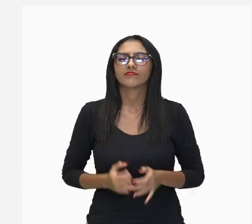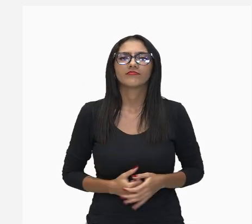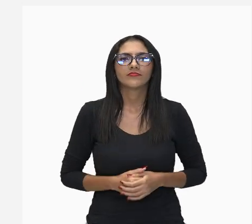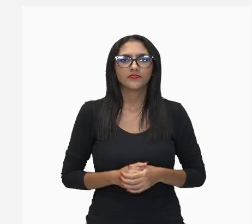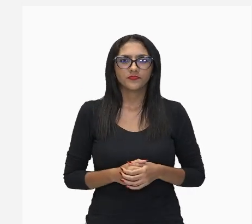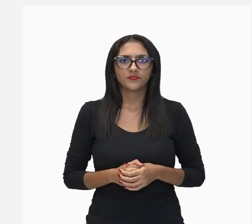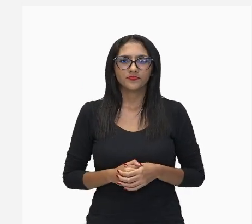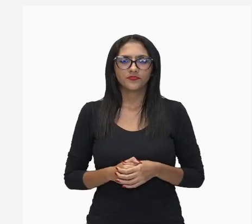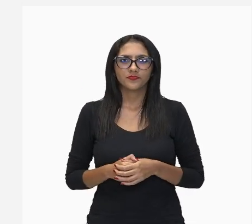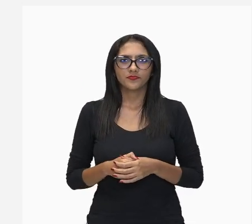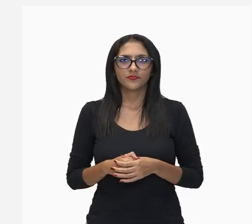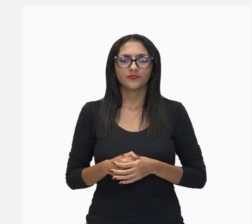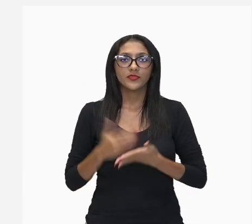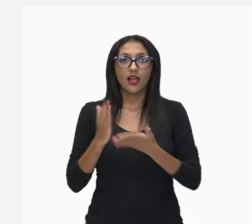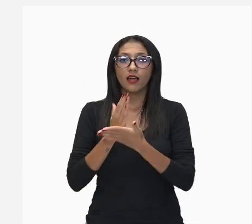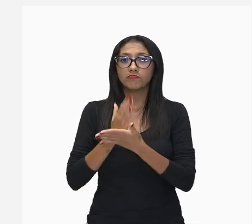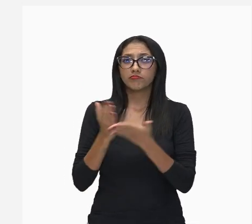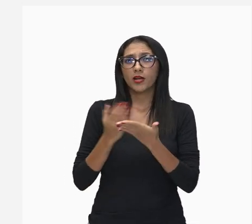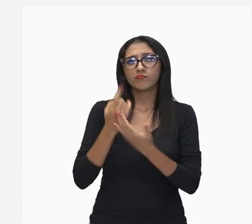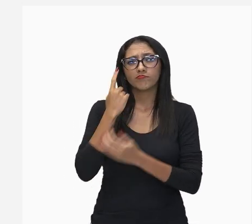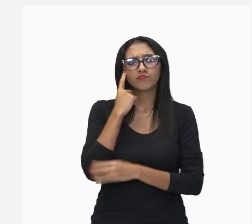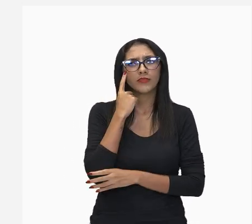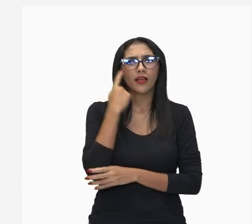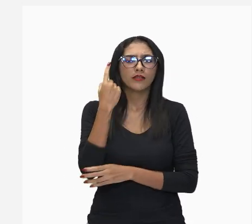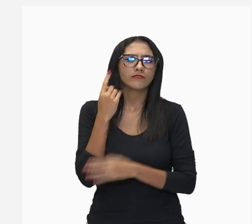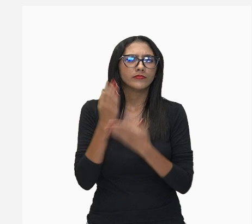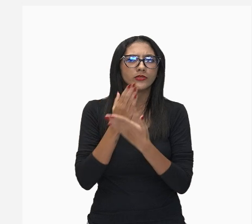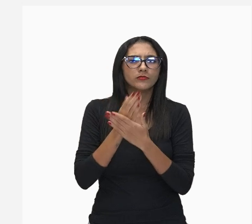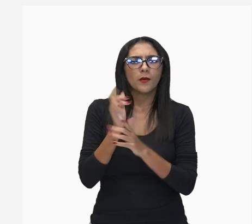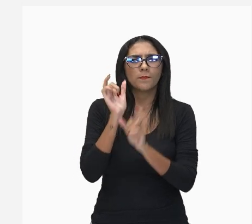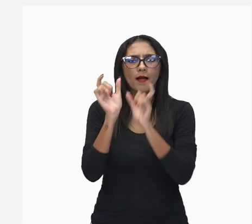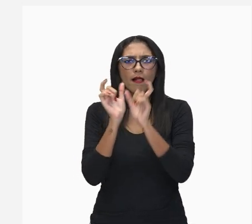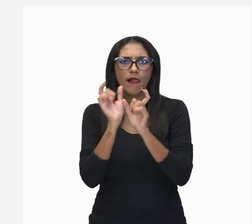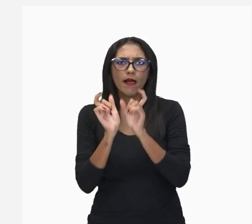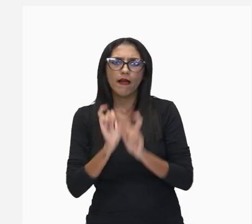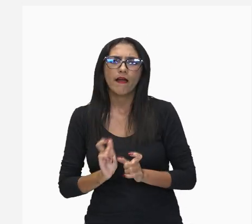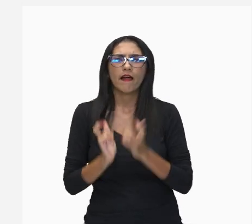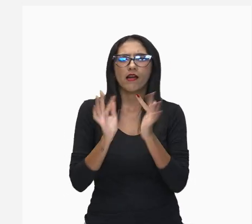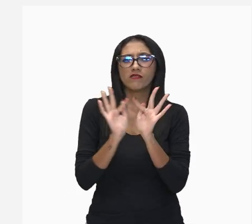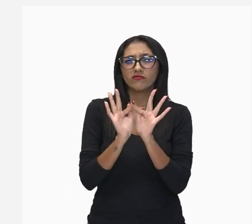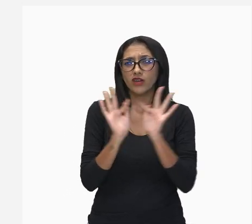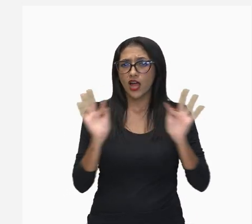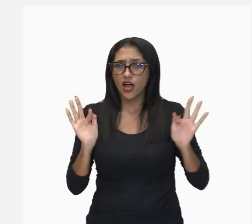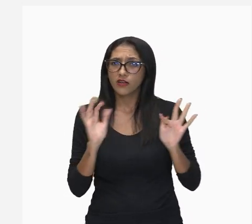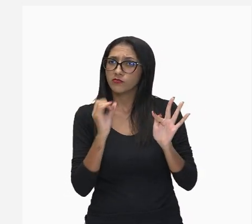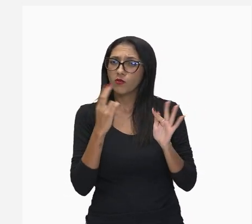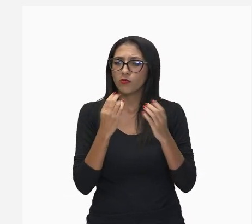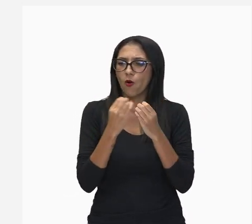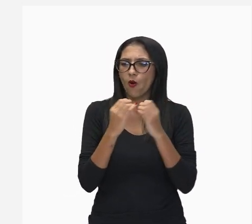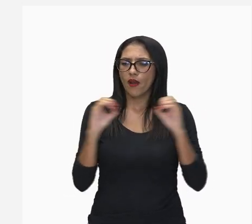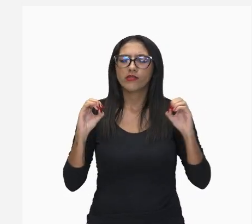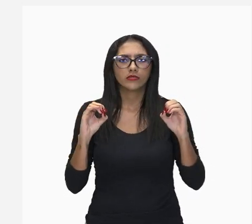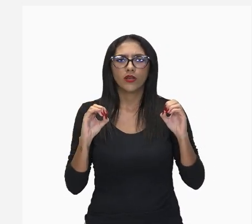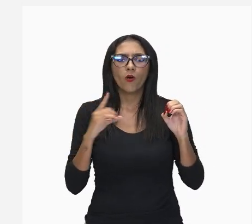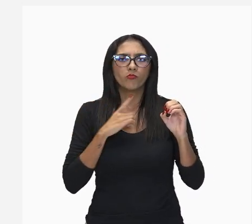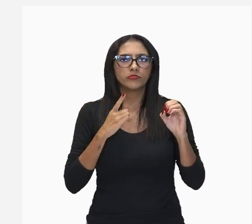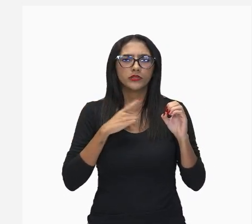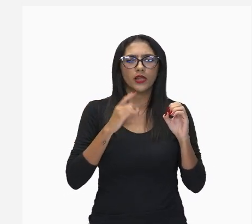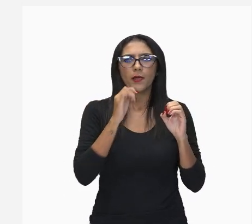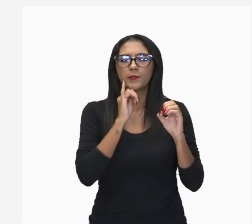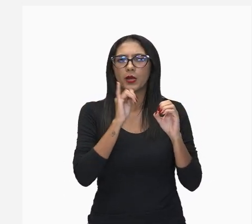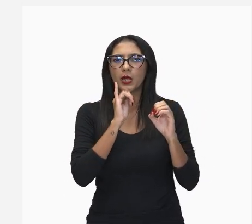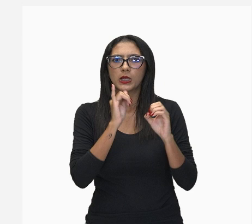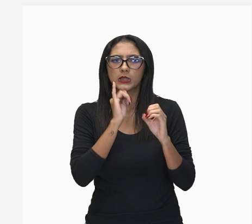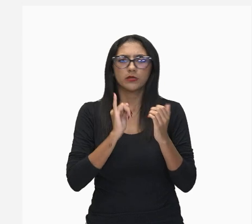Muitas vezes nós vamos ter palavras, enunciados, frases, orações que se quebram no percurso, ou seja,